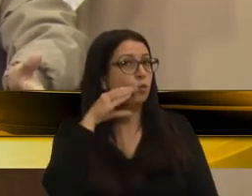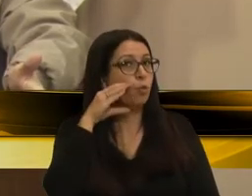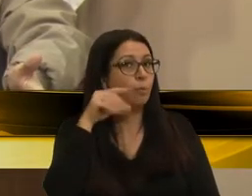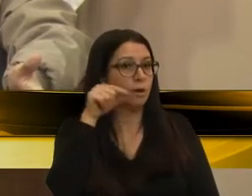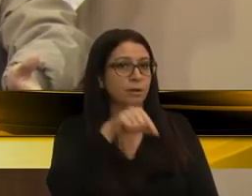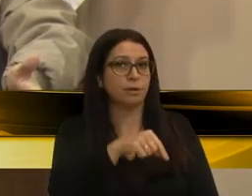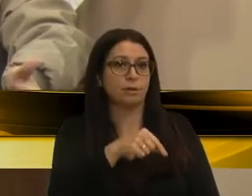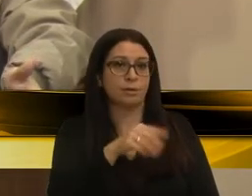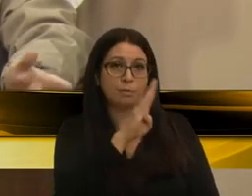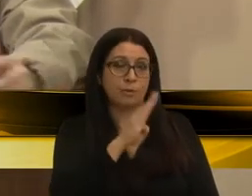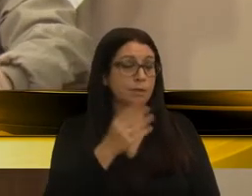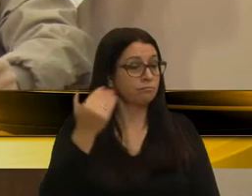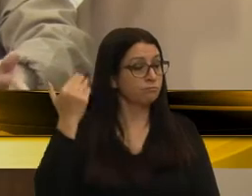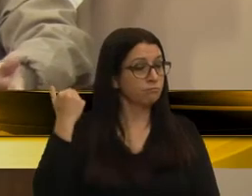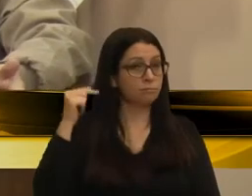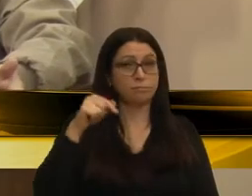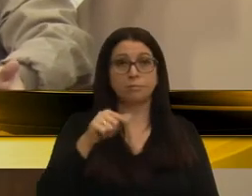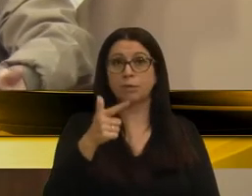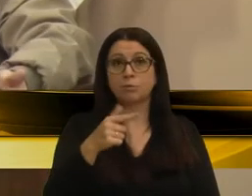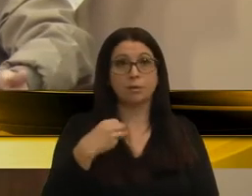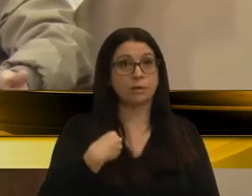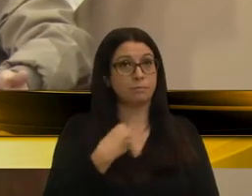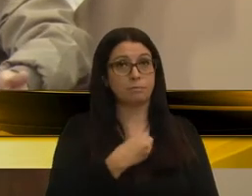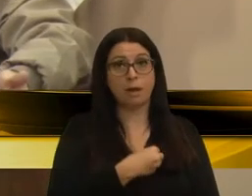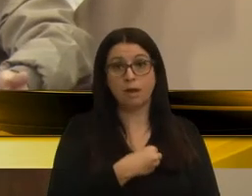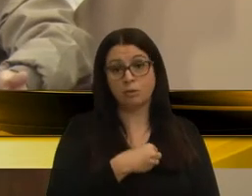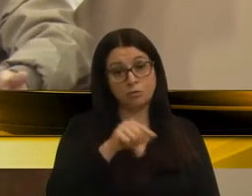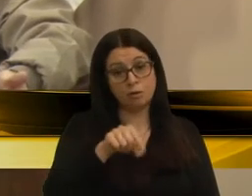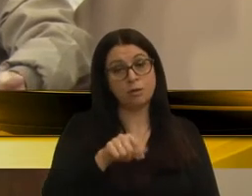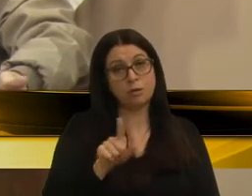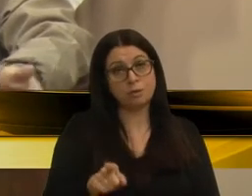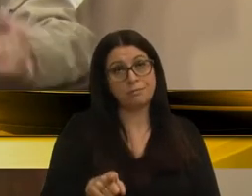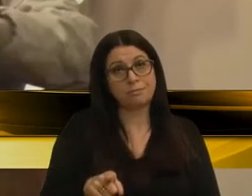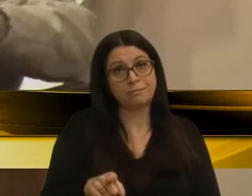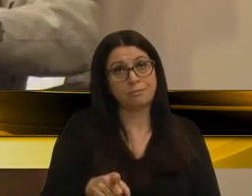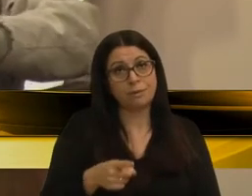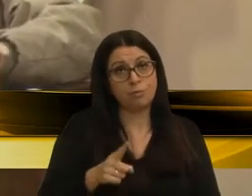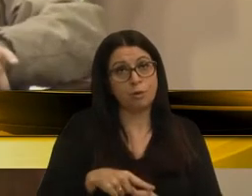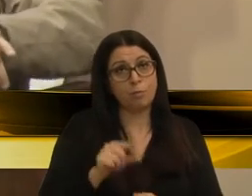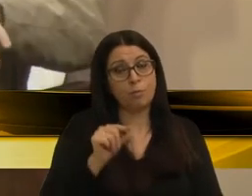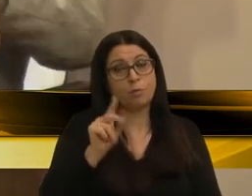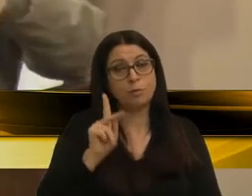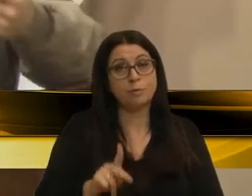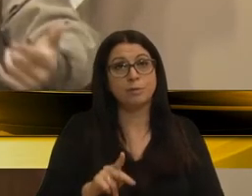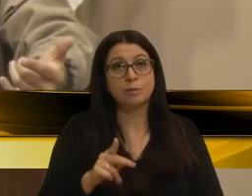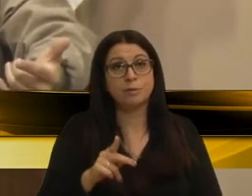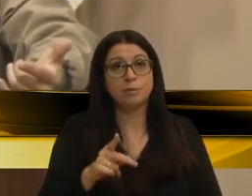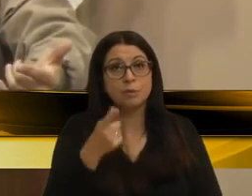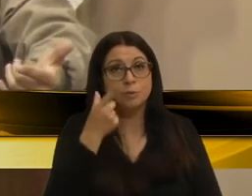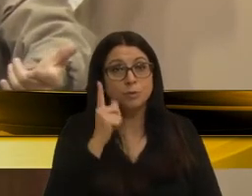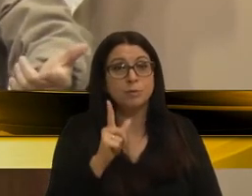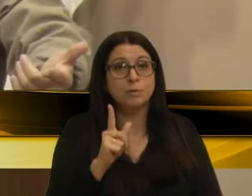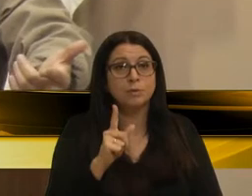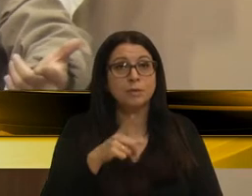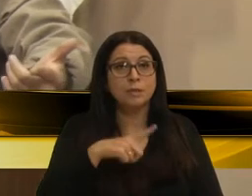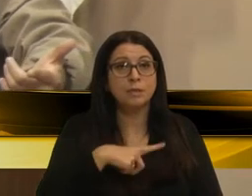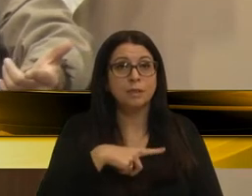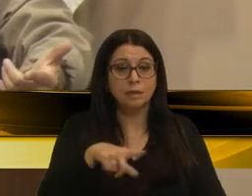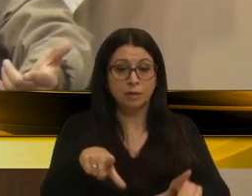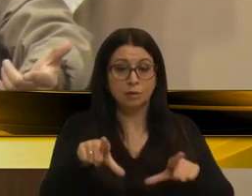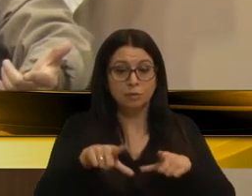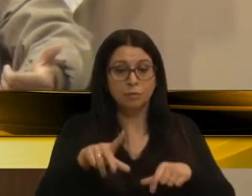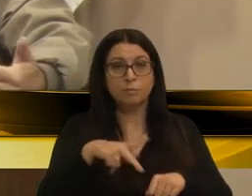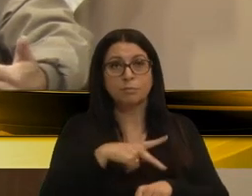tempo atrás, é porque nós não temos médicos suficiente. Porque poucas pessoas conseguem ter um diploma no